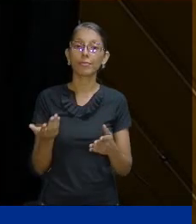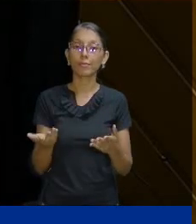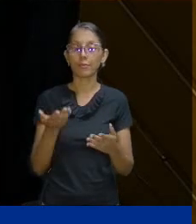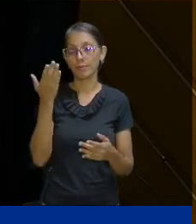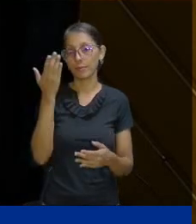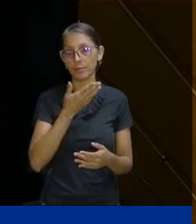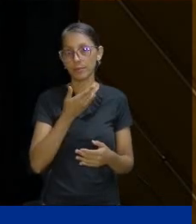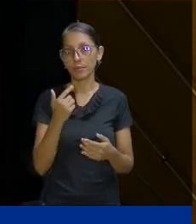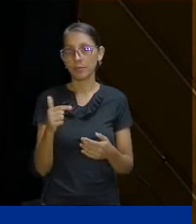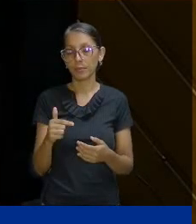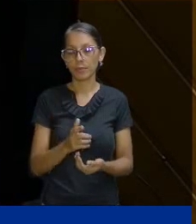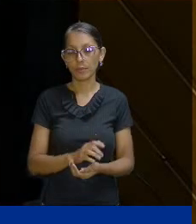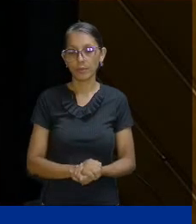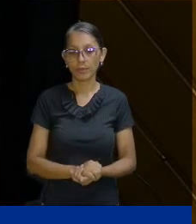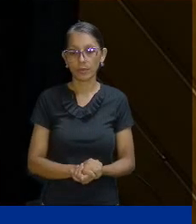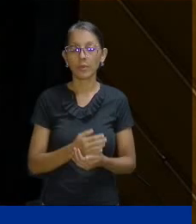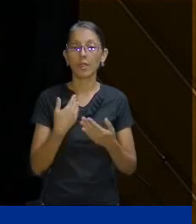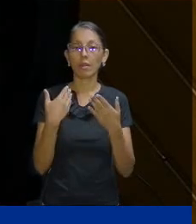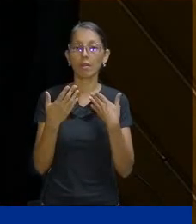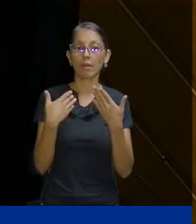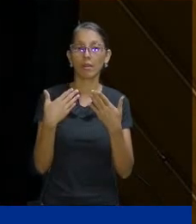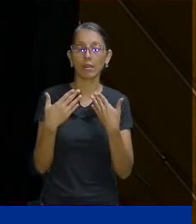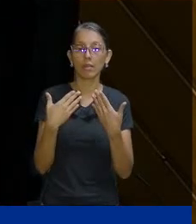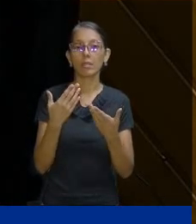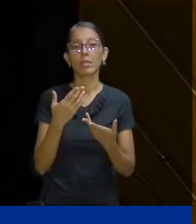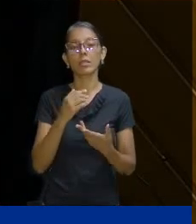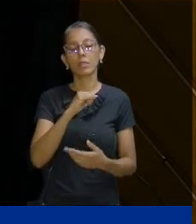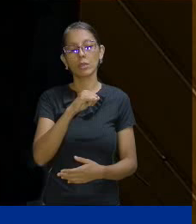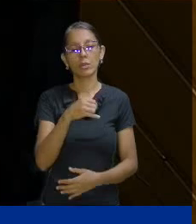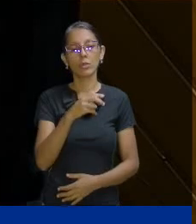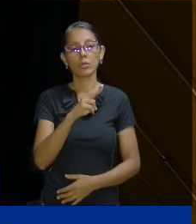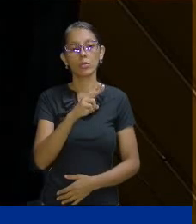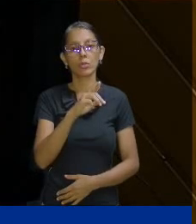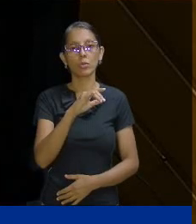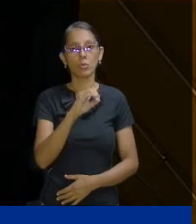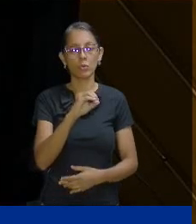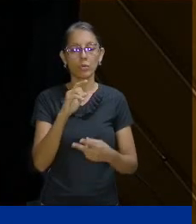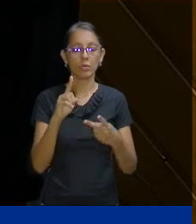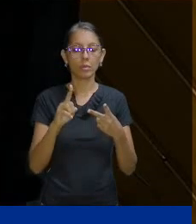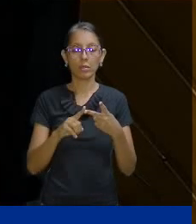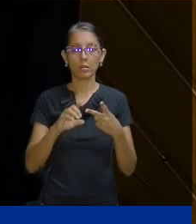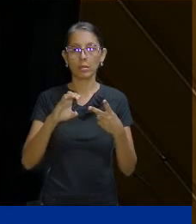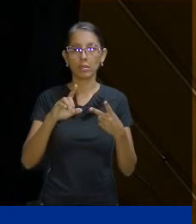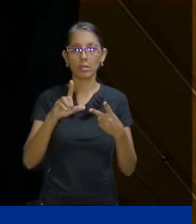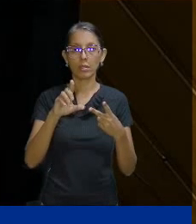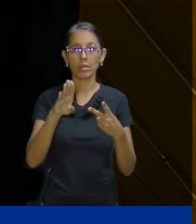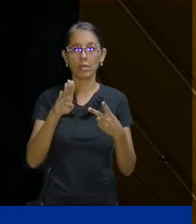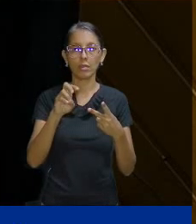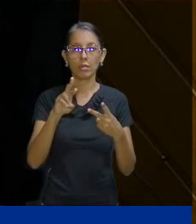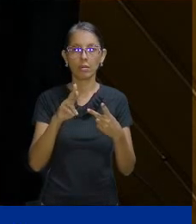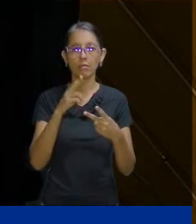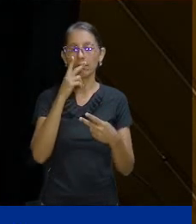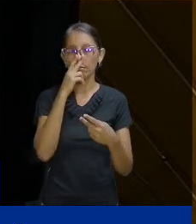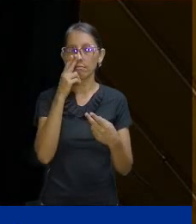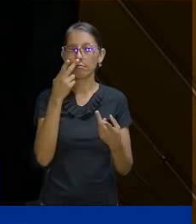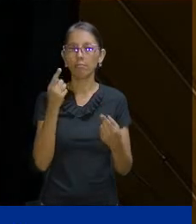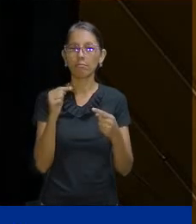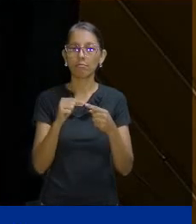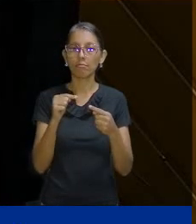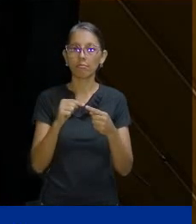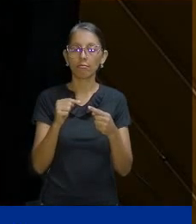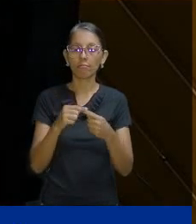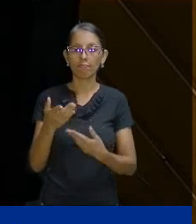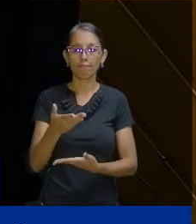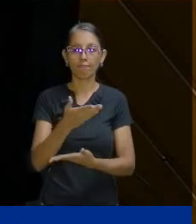Júlio César e Cleberson Silva, embora sugira a possibilidade de troca em favor de voto, não